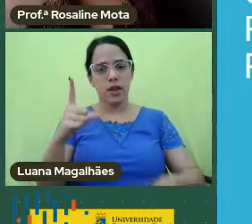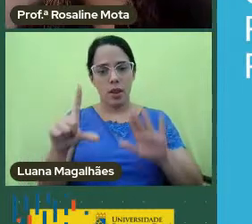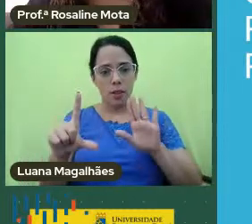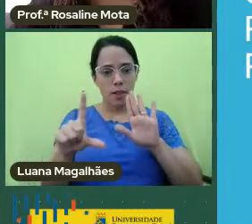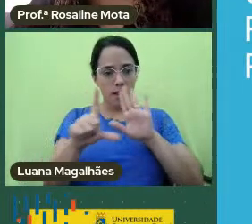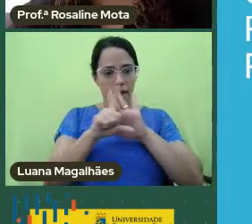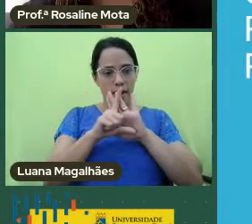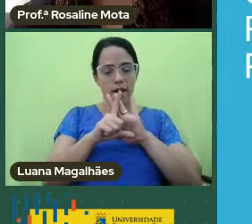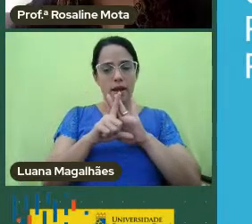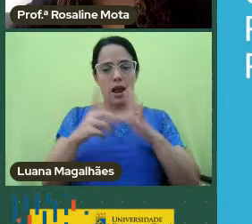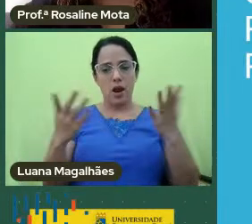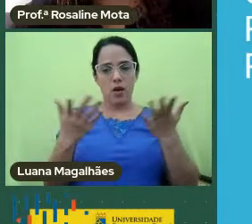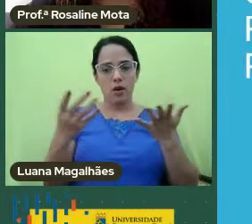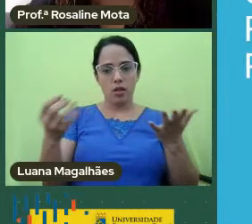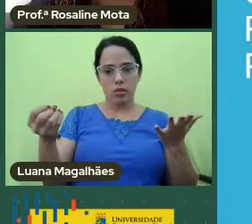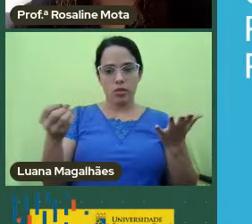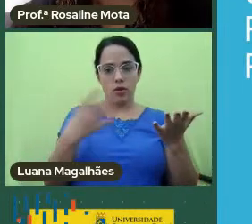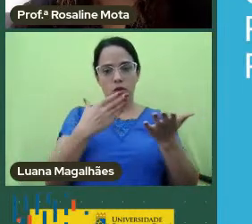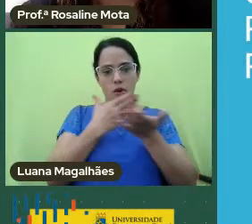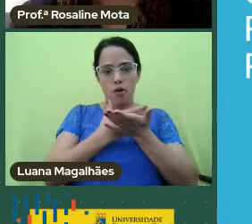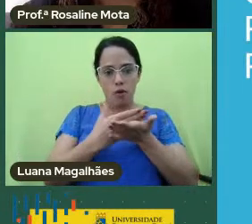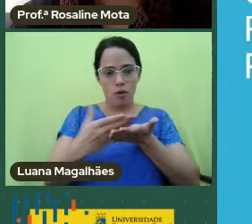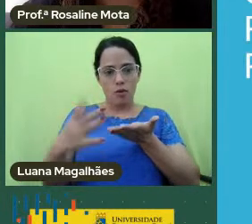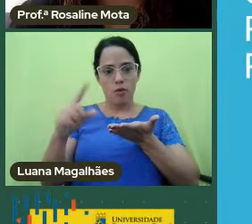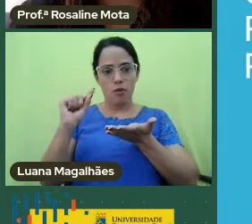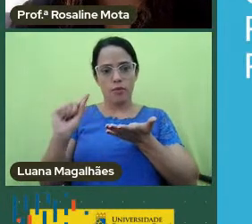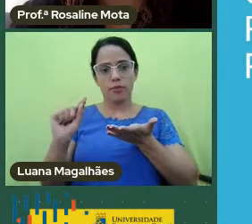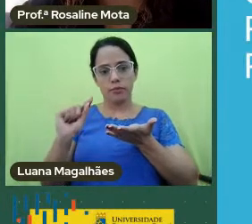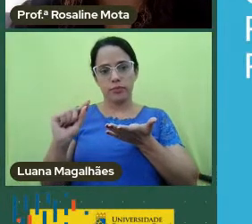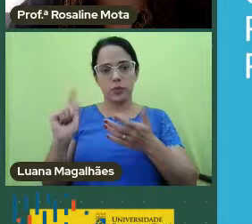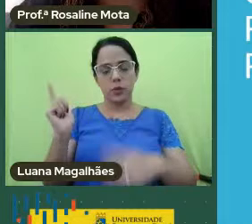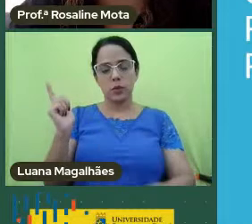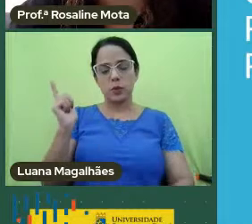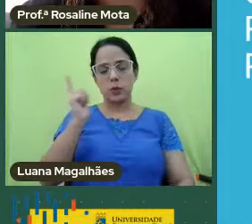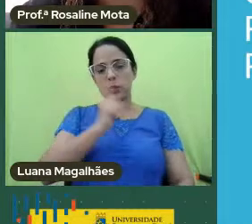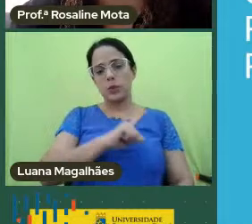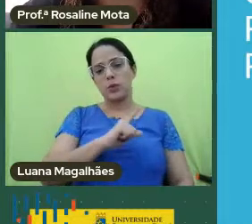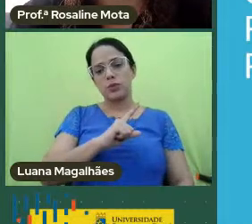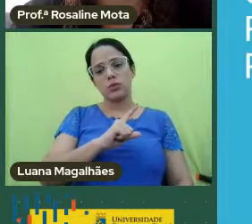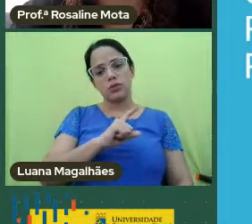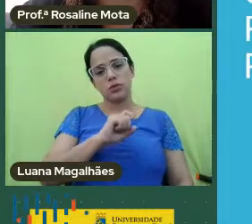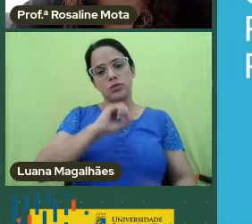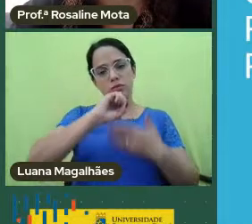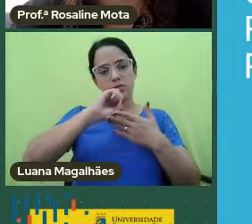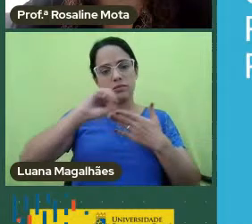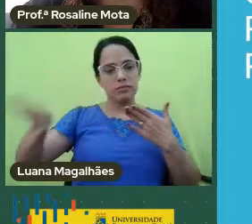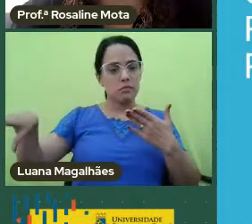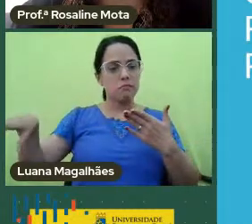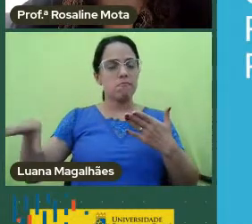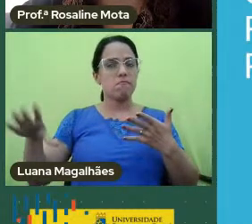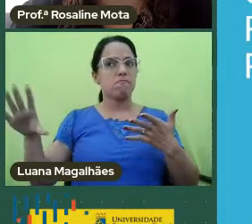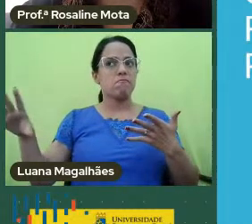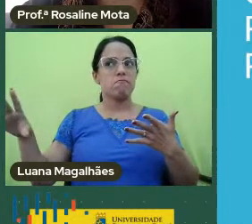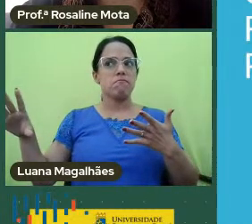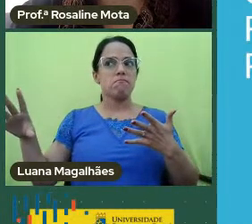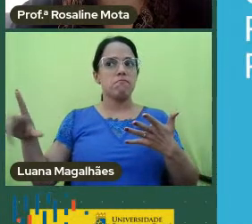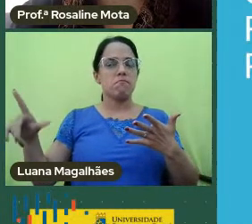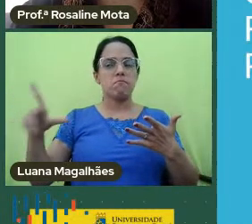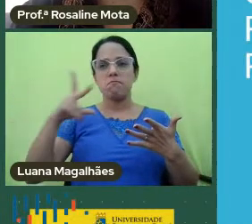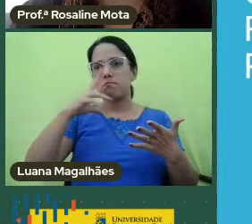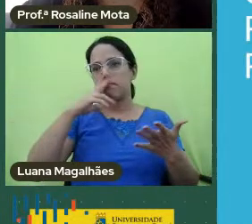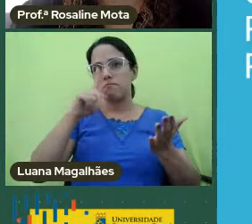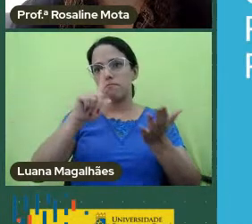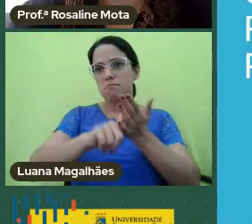vou começar realmente a poder descartar, poder eliminar não